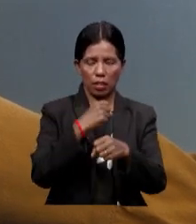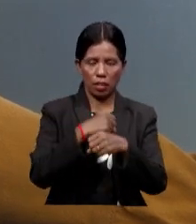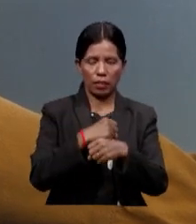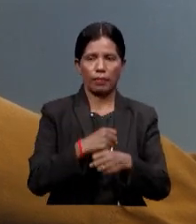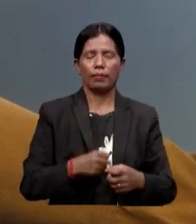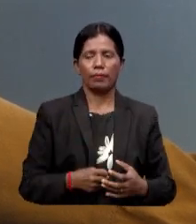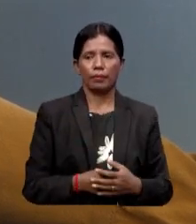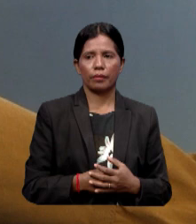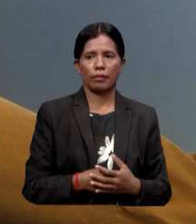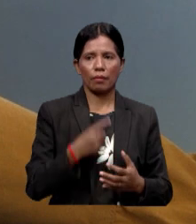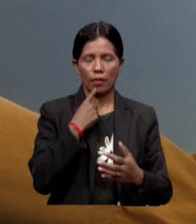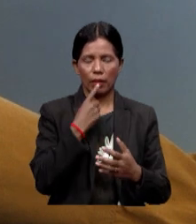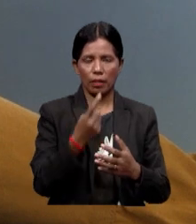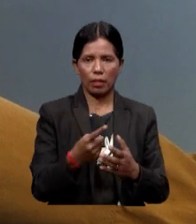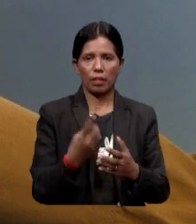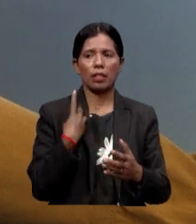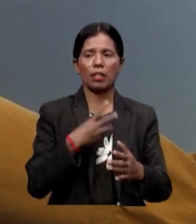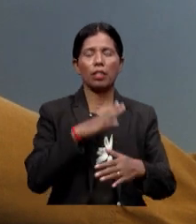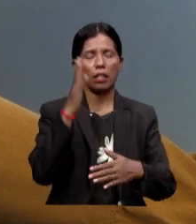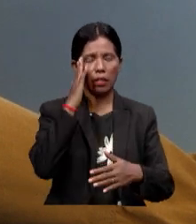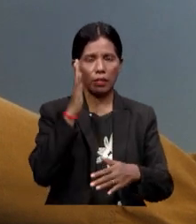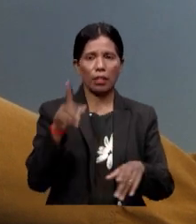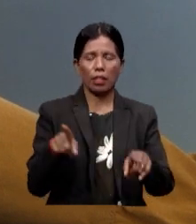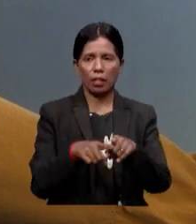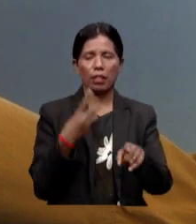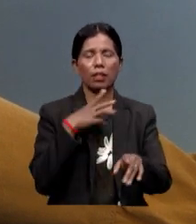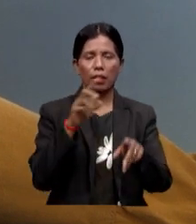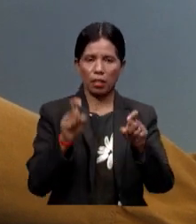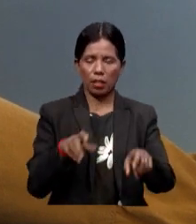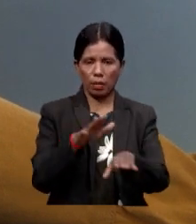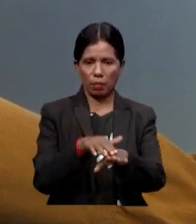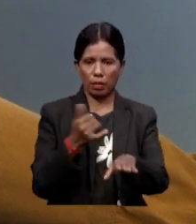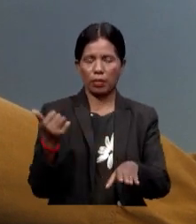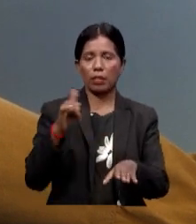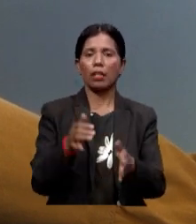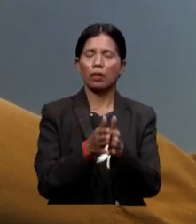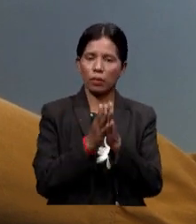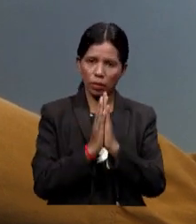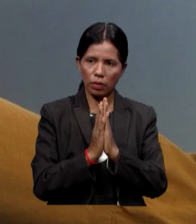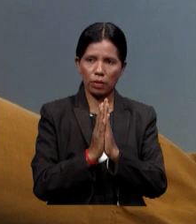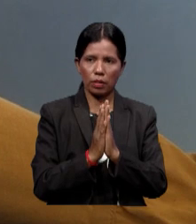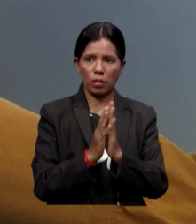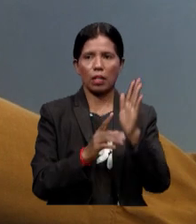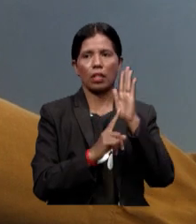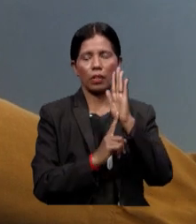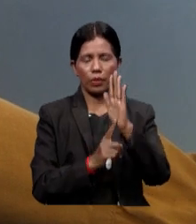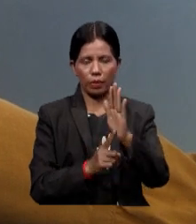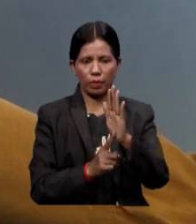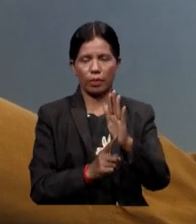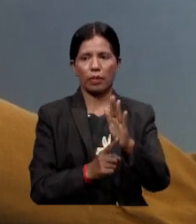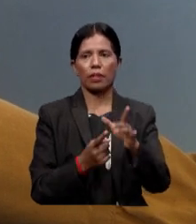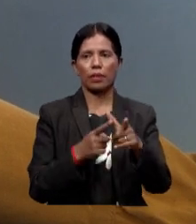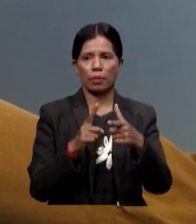contraditório. Né? Tem que atacar. E está a noiança, né? E tem que bolo cirar, mas Russo para cirar. A torcida não é. Depois,